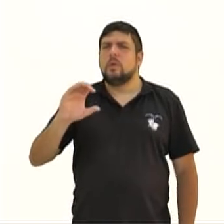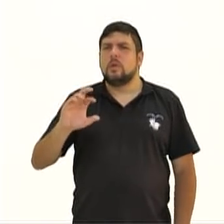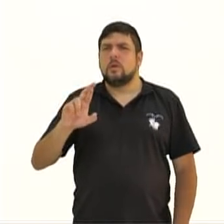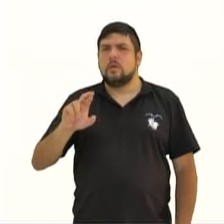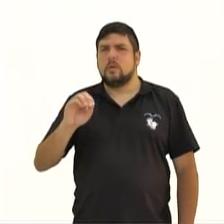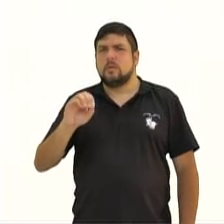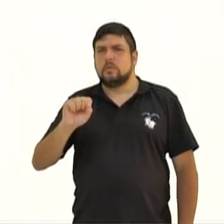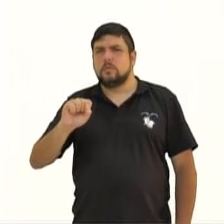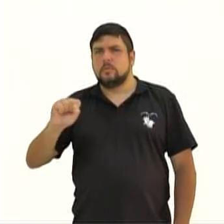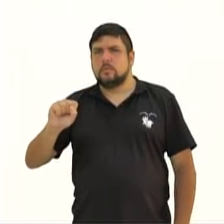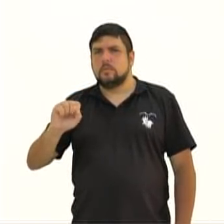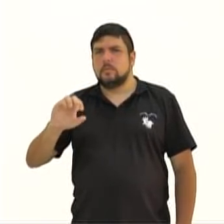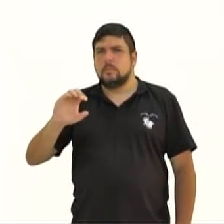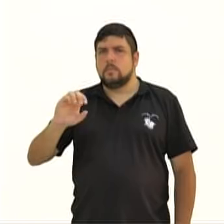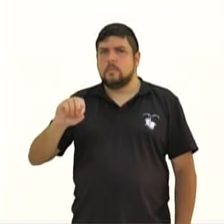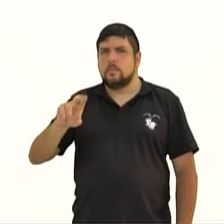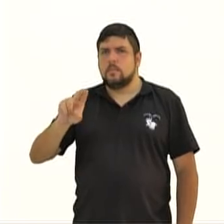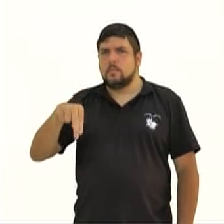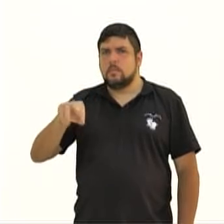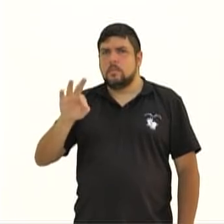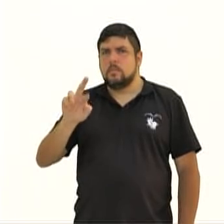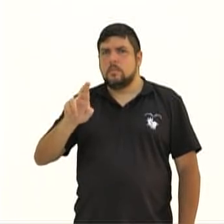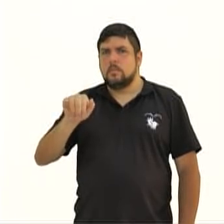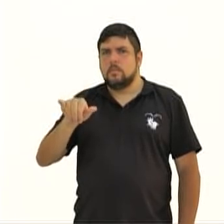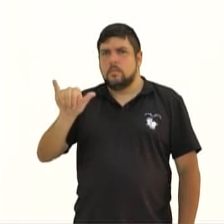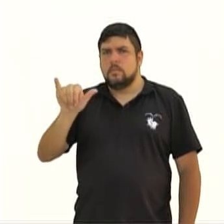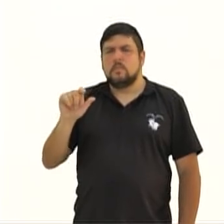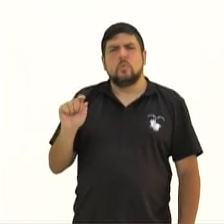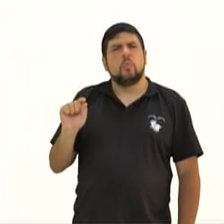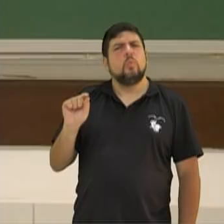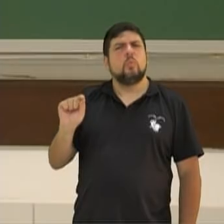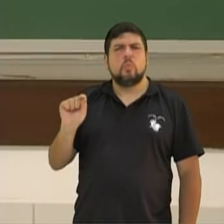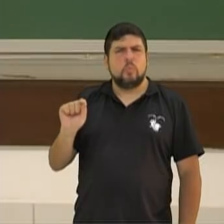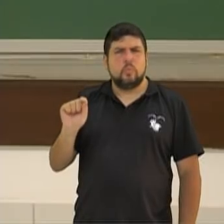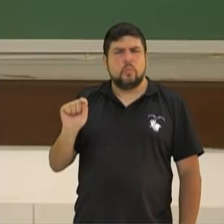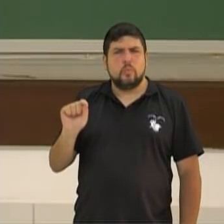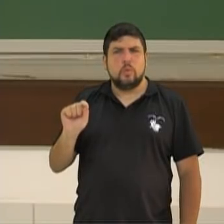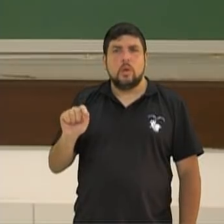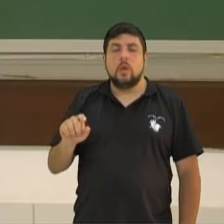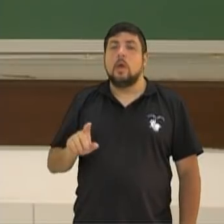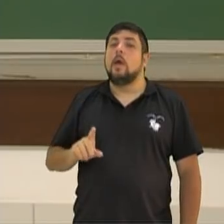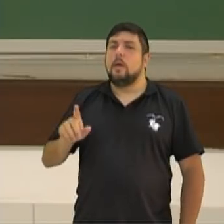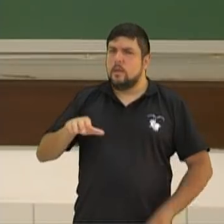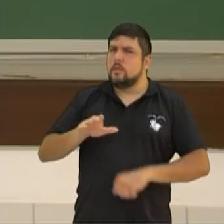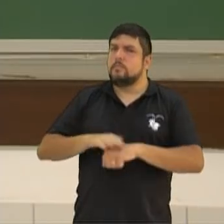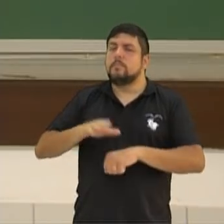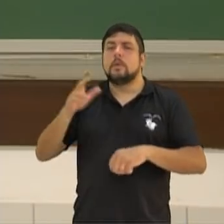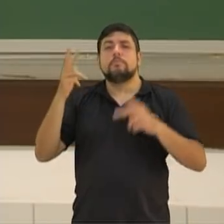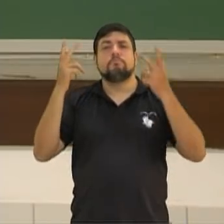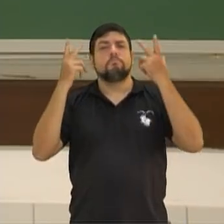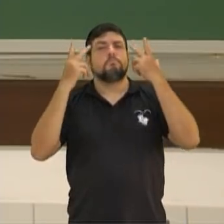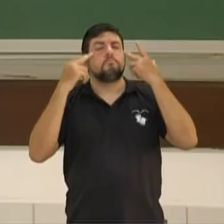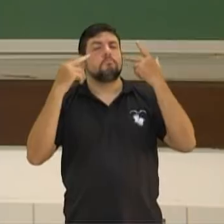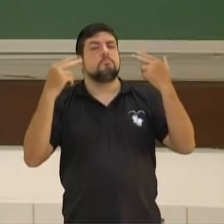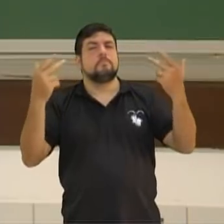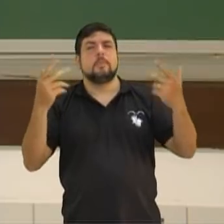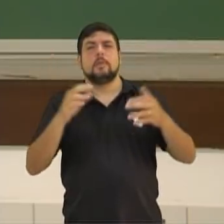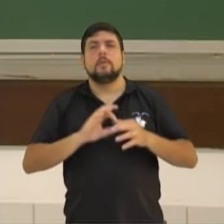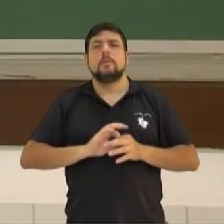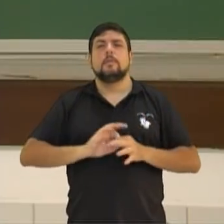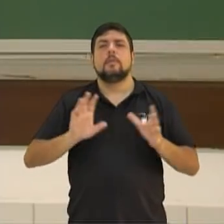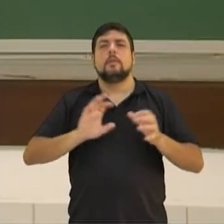O cross country é, vamos dizer assim, a modalidade mais natural do mountain bike, que é o